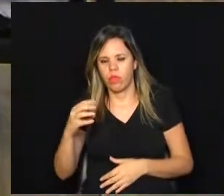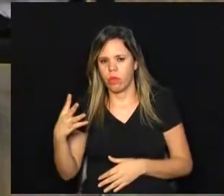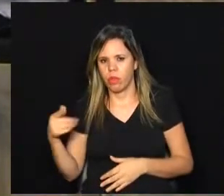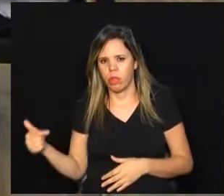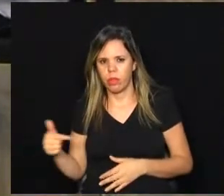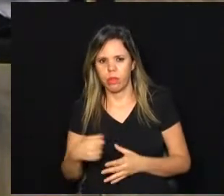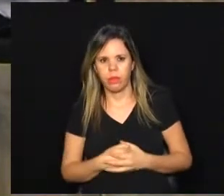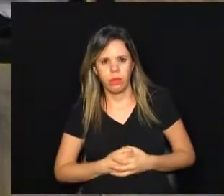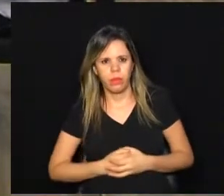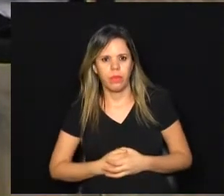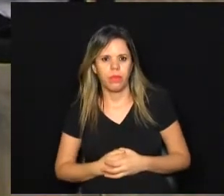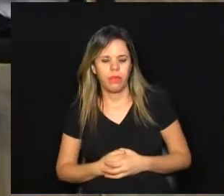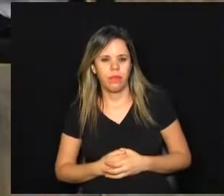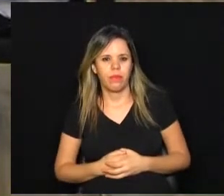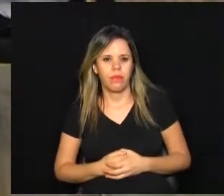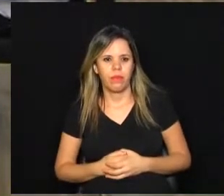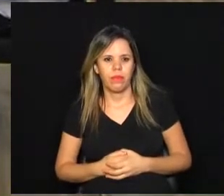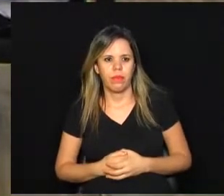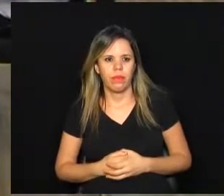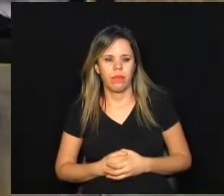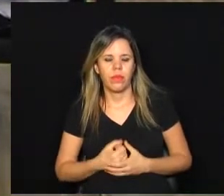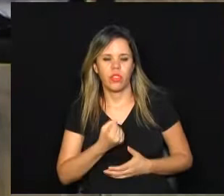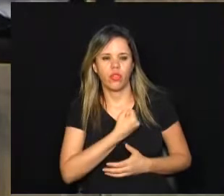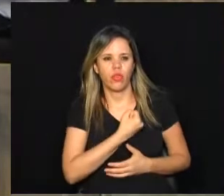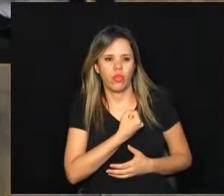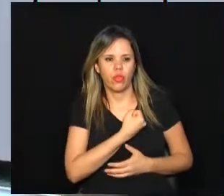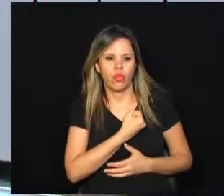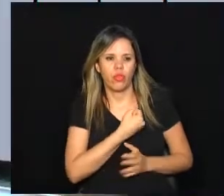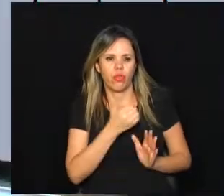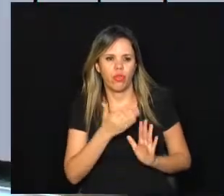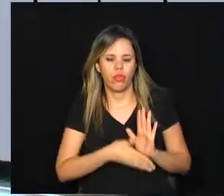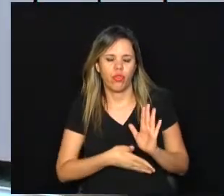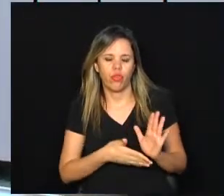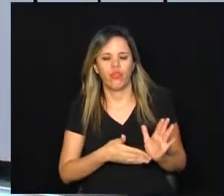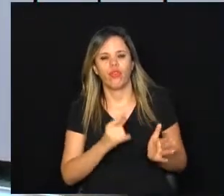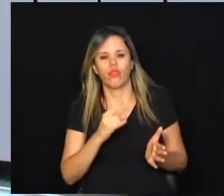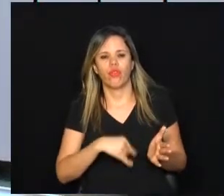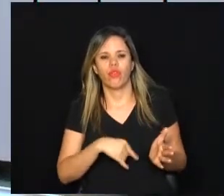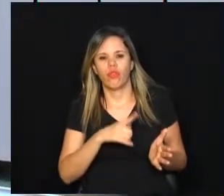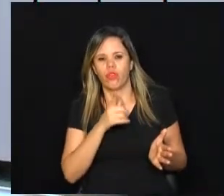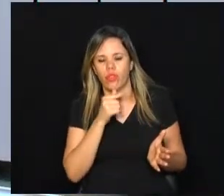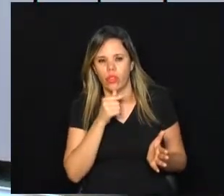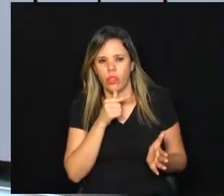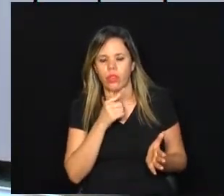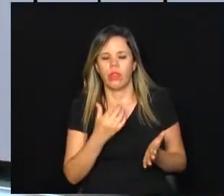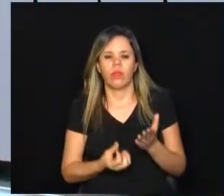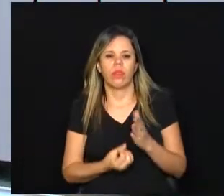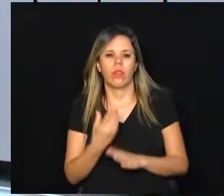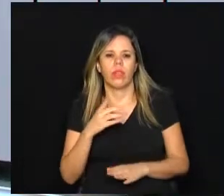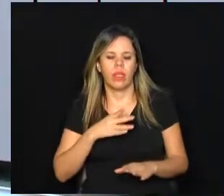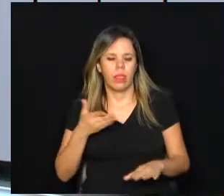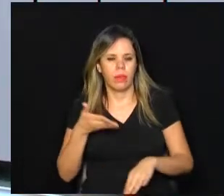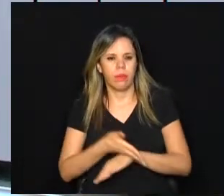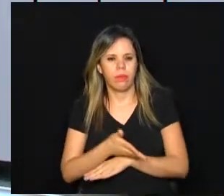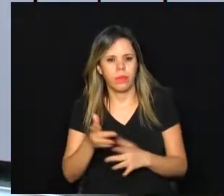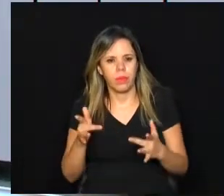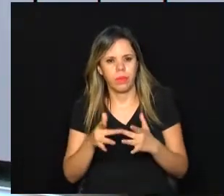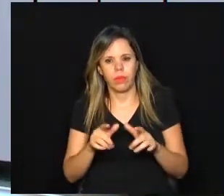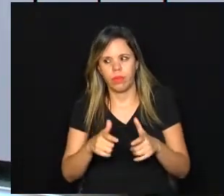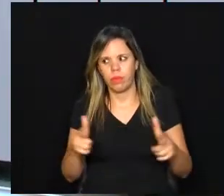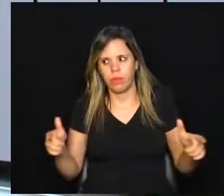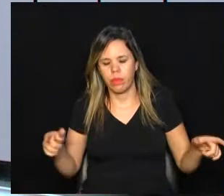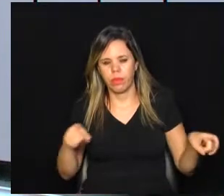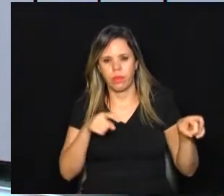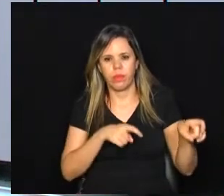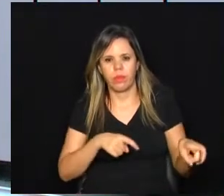1942. E lá ele garante o direito ao acesso à água, para evitar isso. De repente você tem uma grande propriedade, uma fazenda